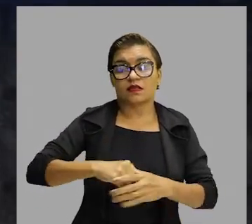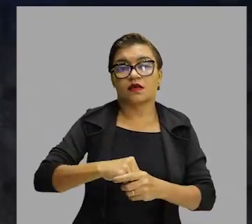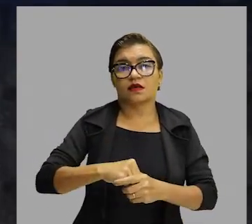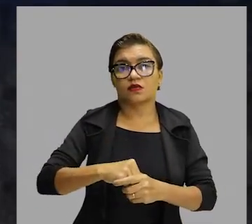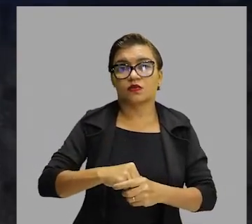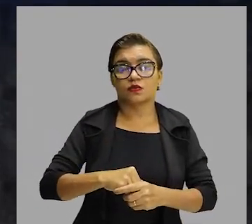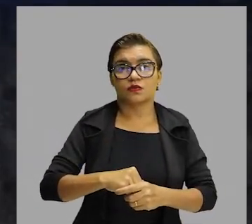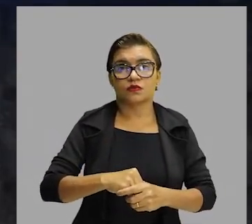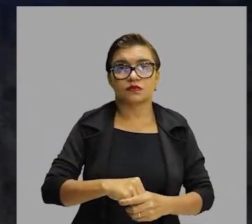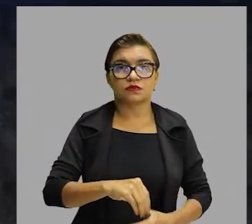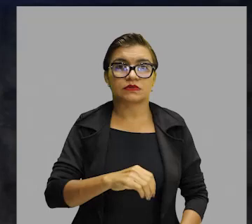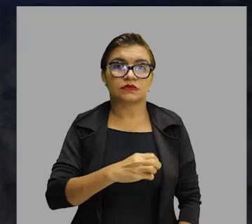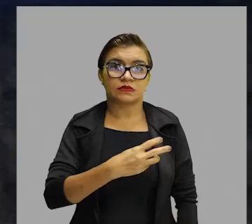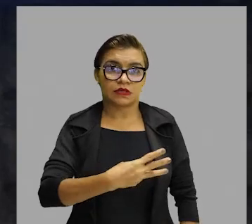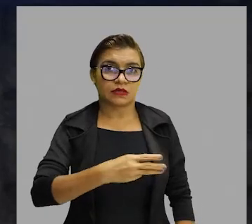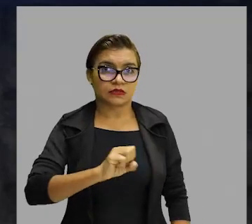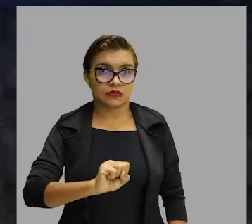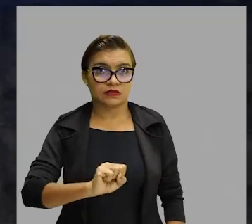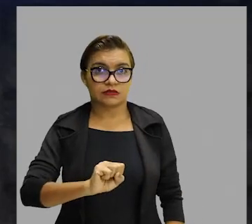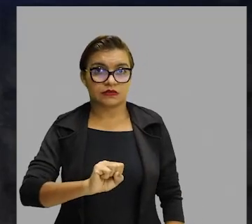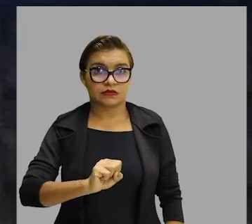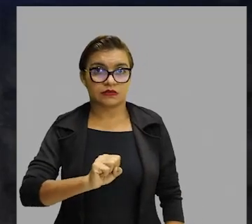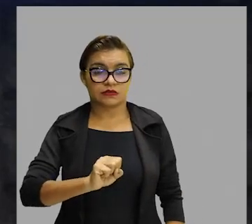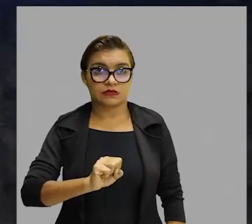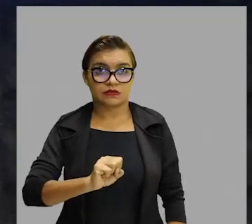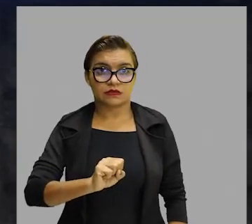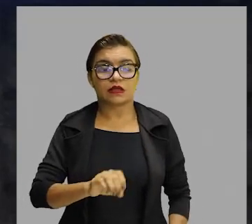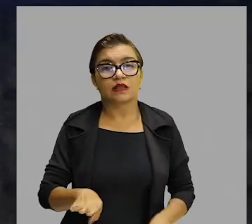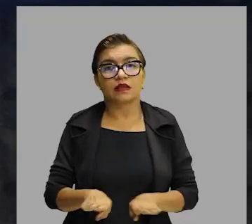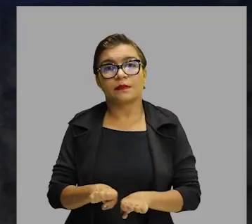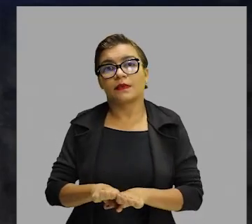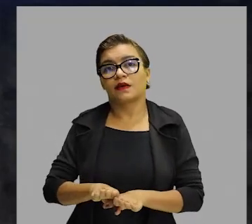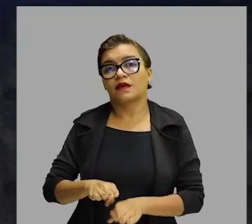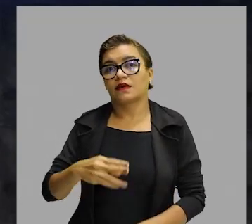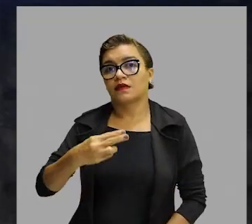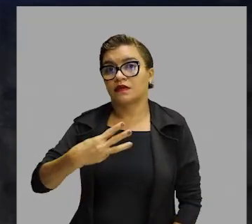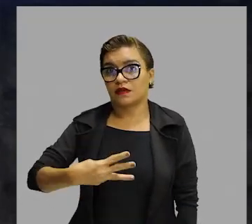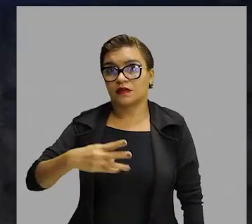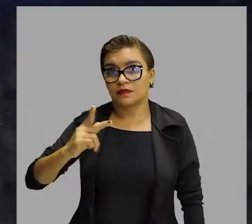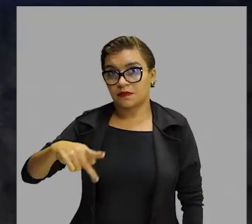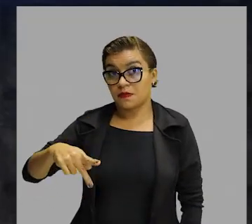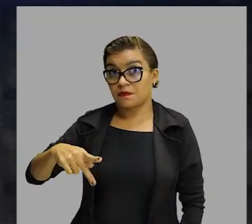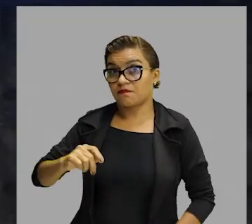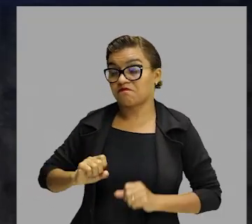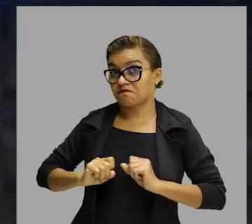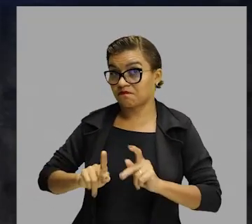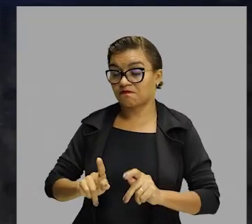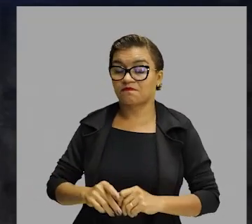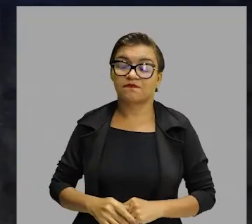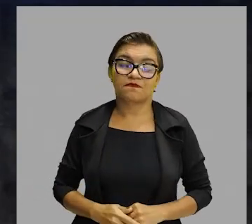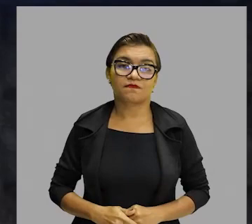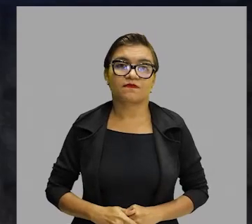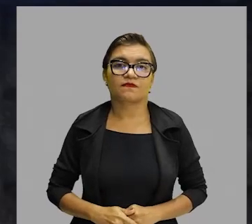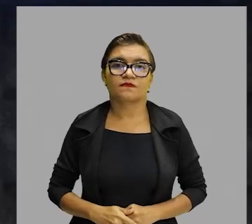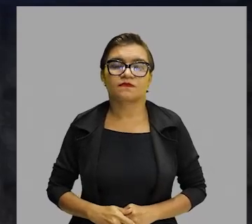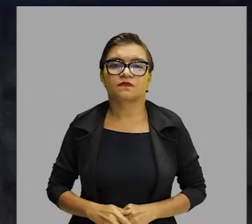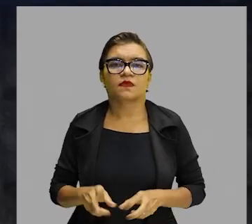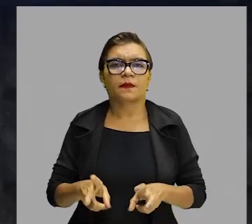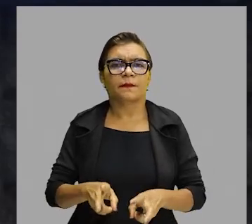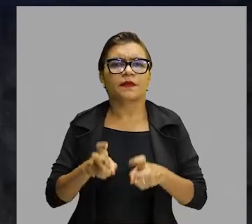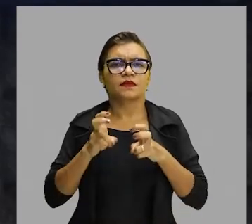né, 3s e 3p, ok? Então, percebam